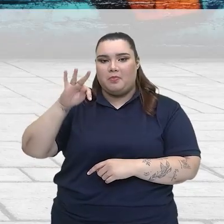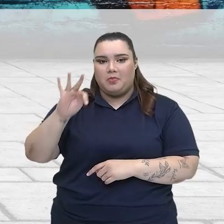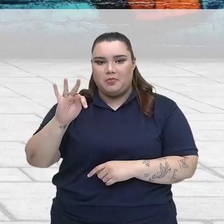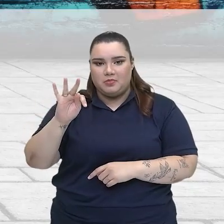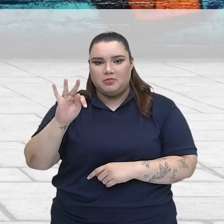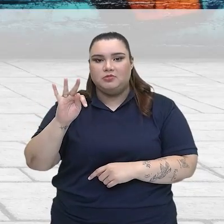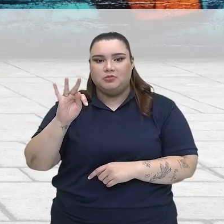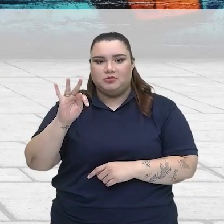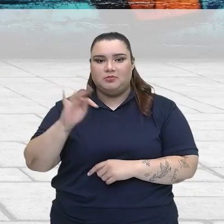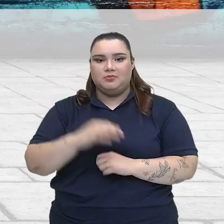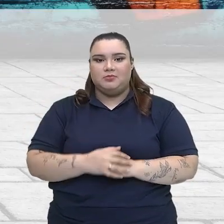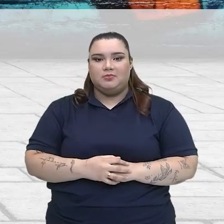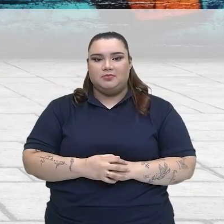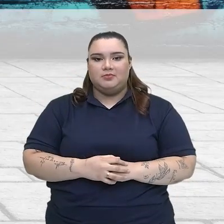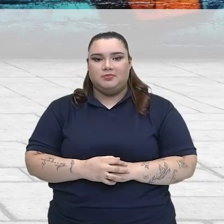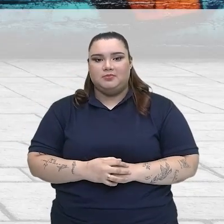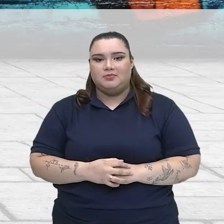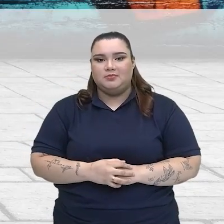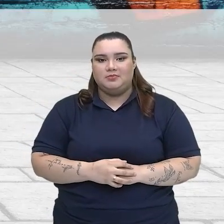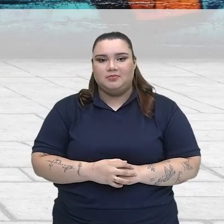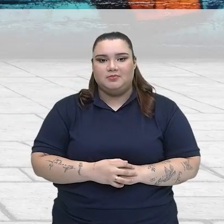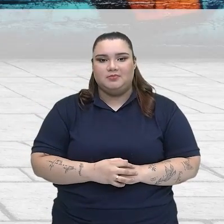é apontar.